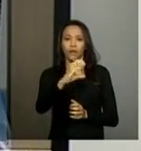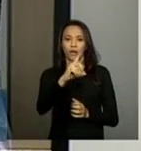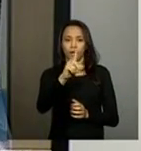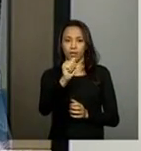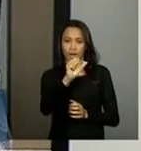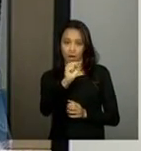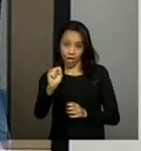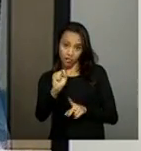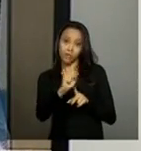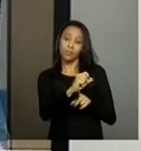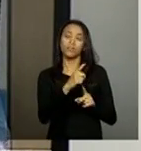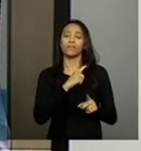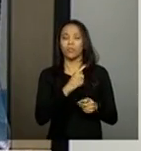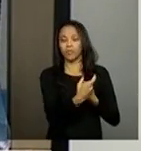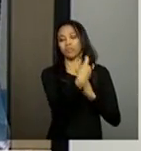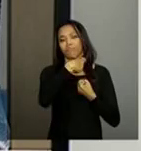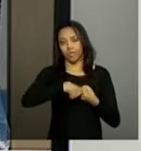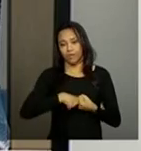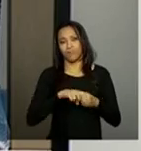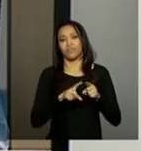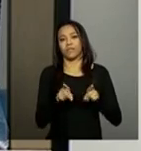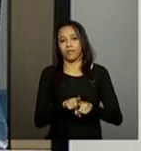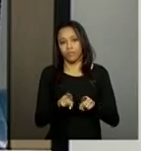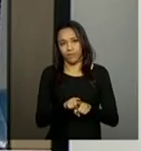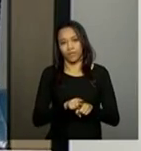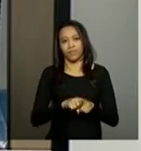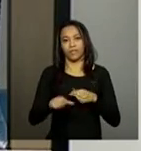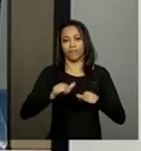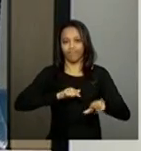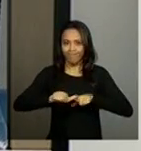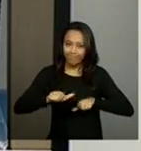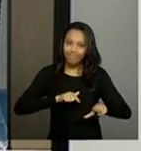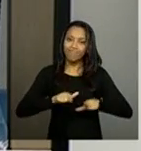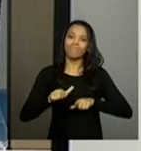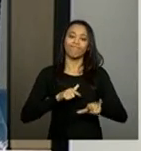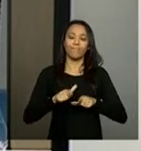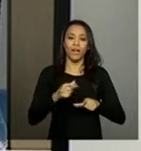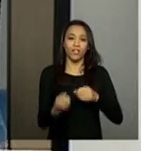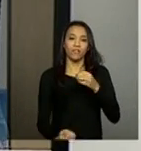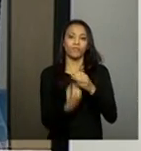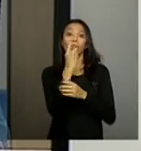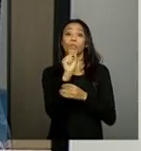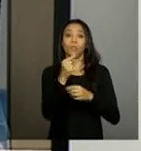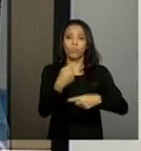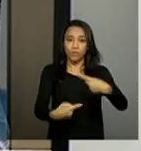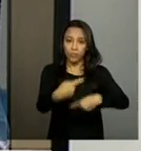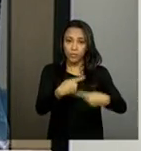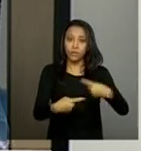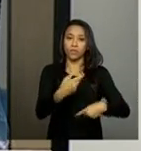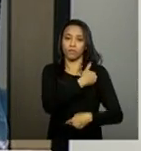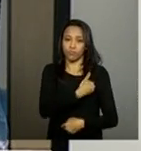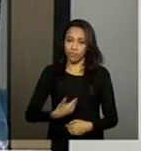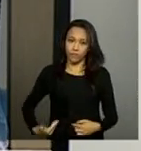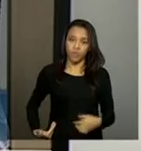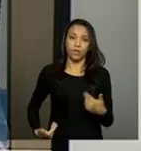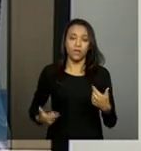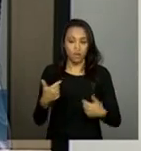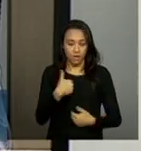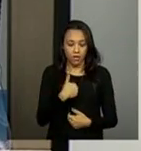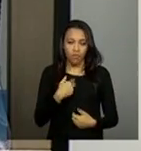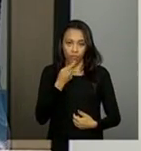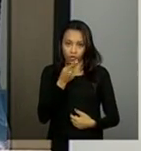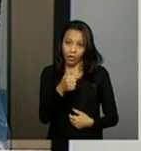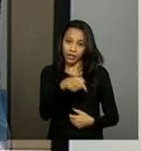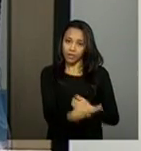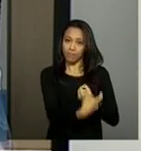um cabedal aí de caminhos de interlocução e de construção de políticas públicas. E eu, particularmente, caracterizo